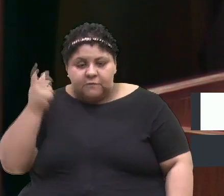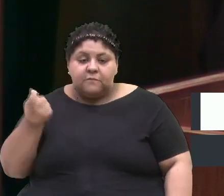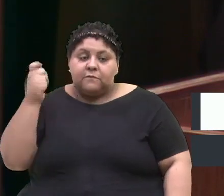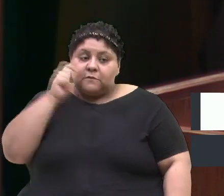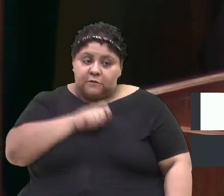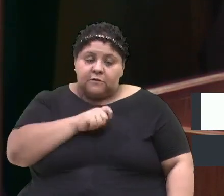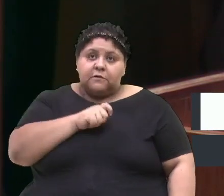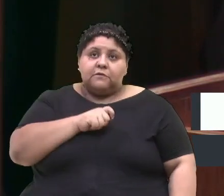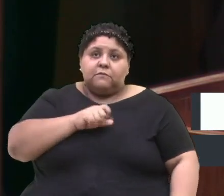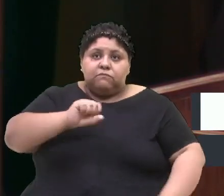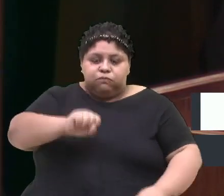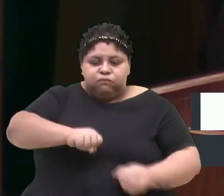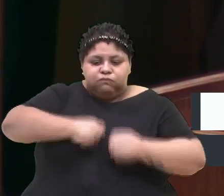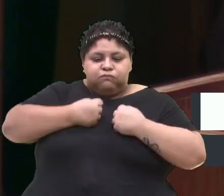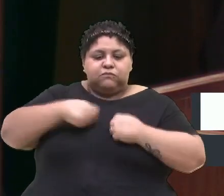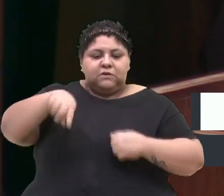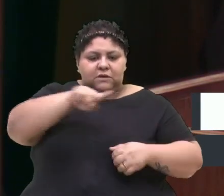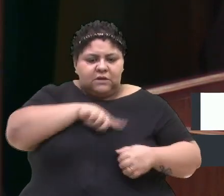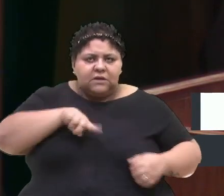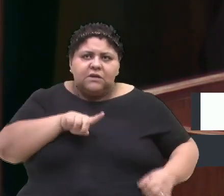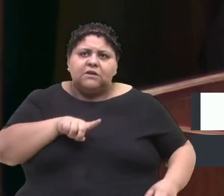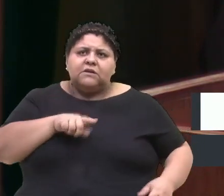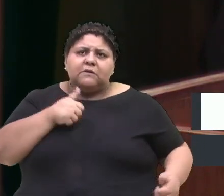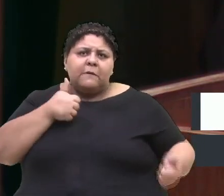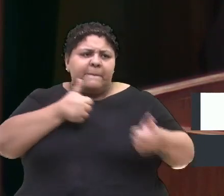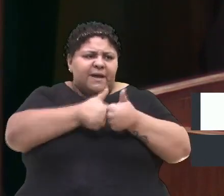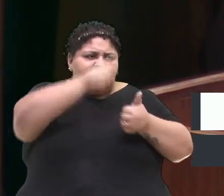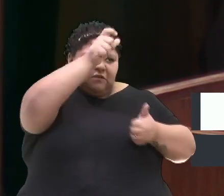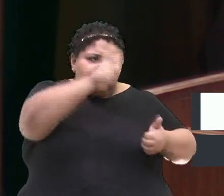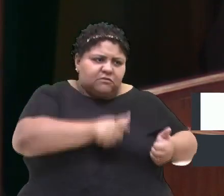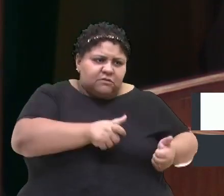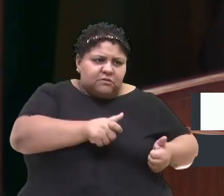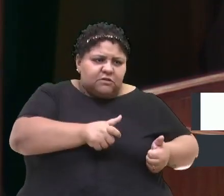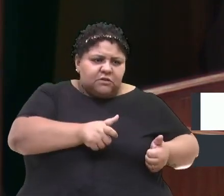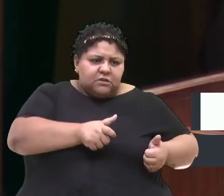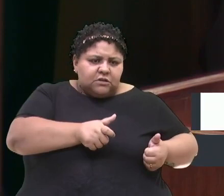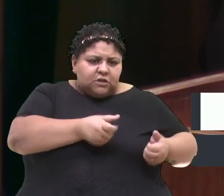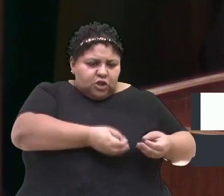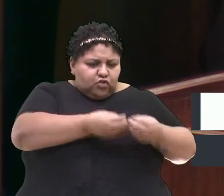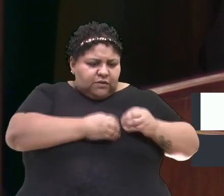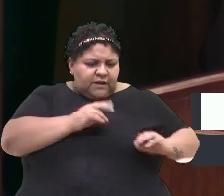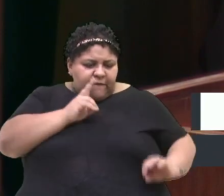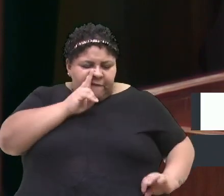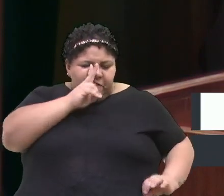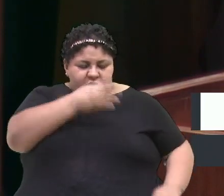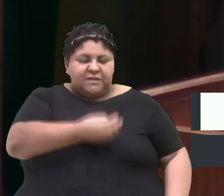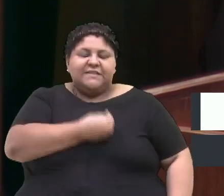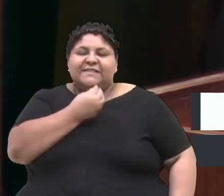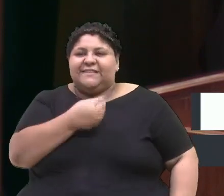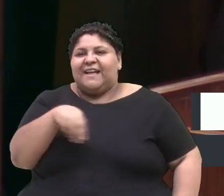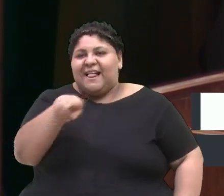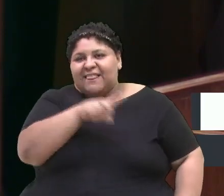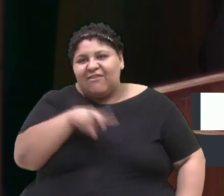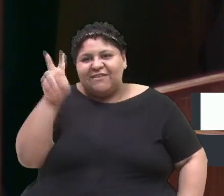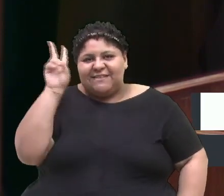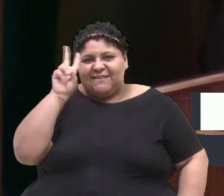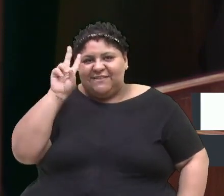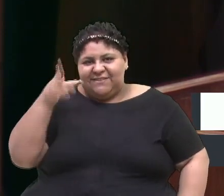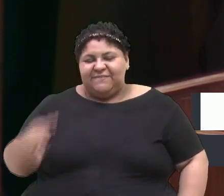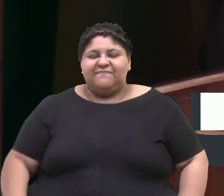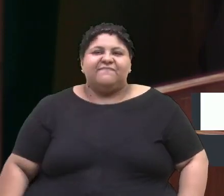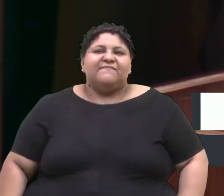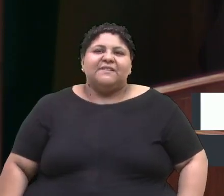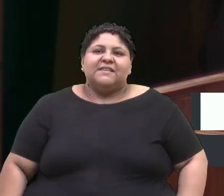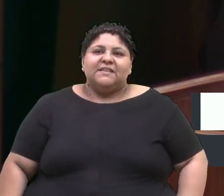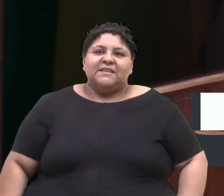ser encorajados. A gente precisa estar perto de pessoas que nos encorajem a viver a nossa história. Que